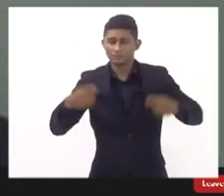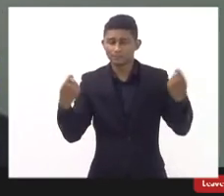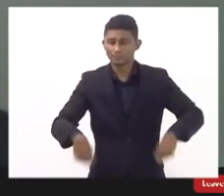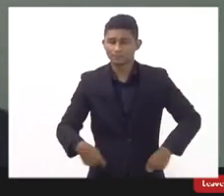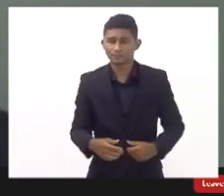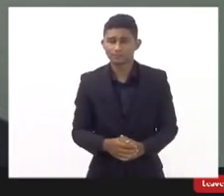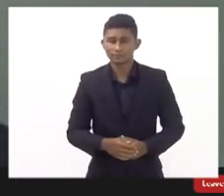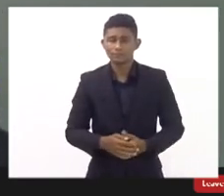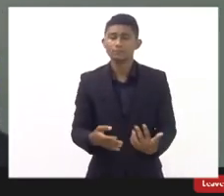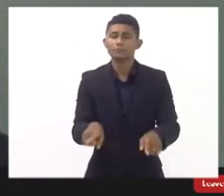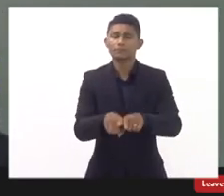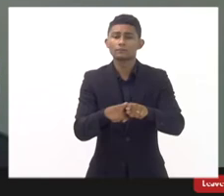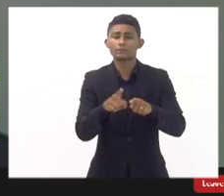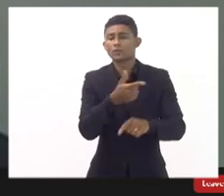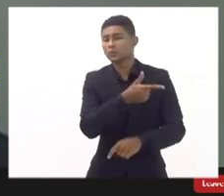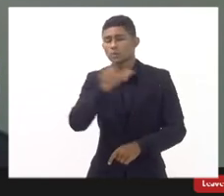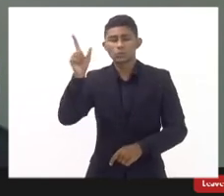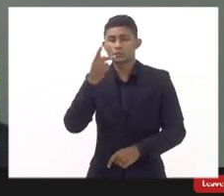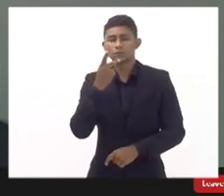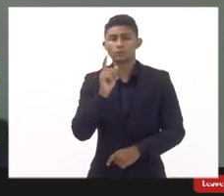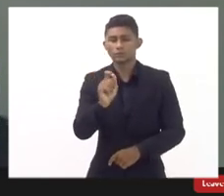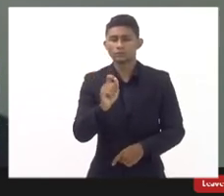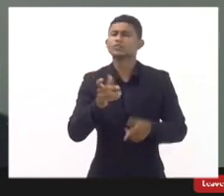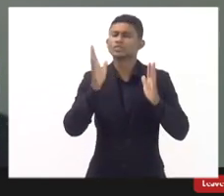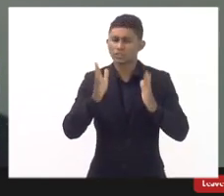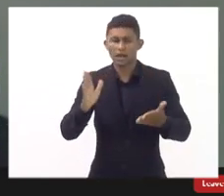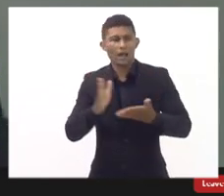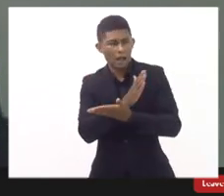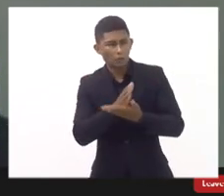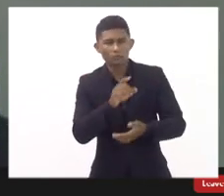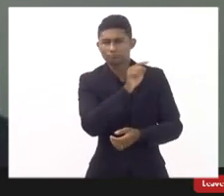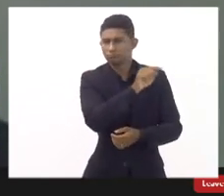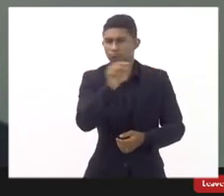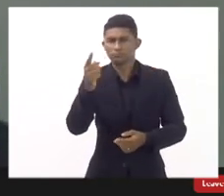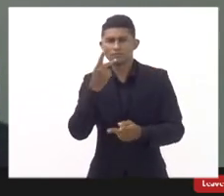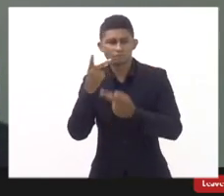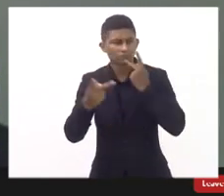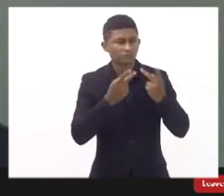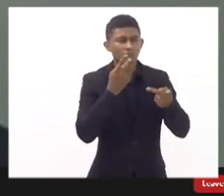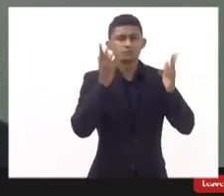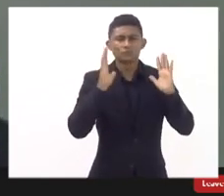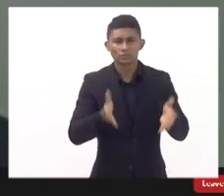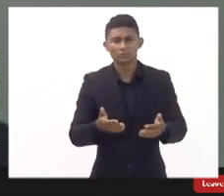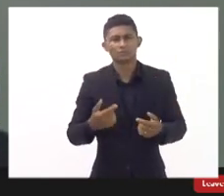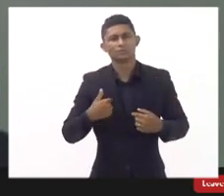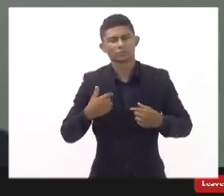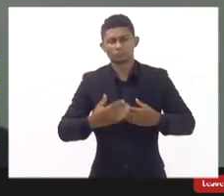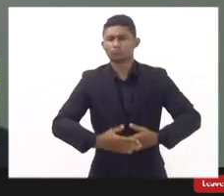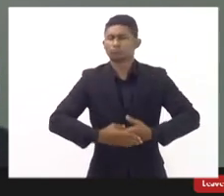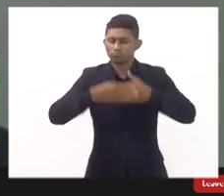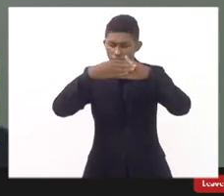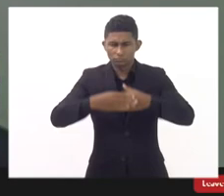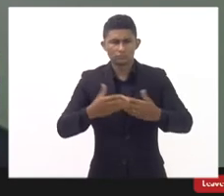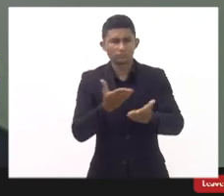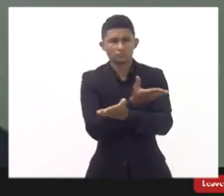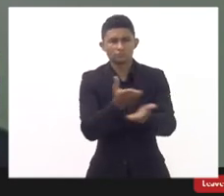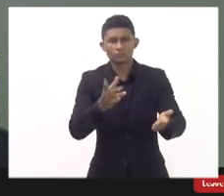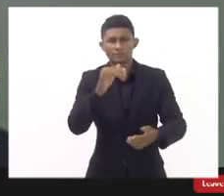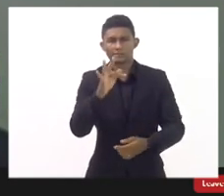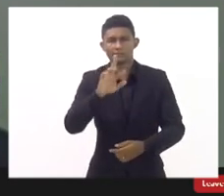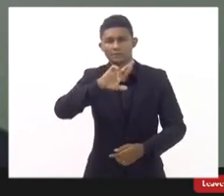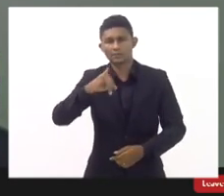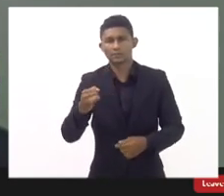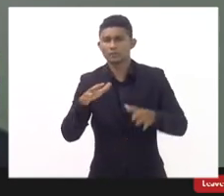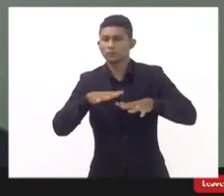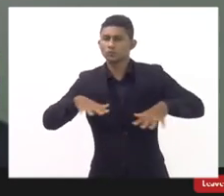uma outra coisa que eu gostaria de destacar, já falada por outros colegas, né, dos quais aqui saúdam todos os colegas dos institutos federais,